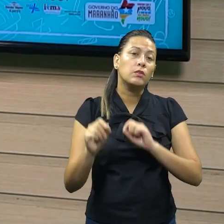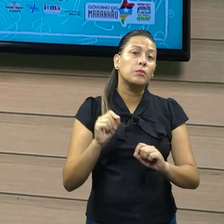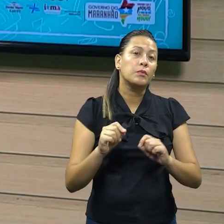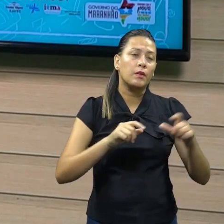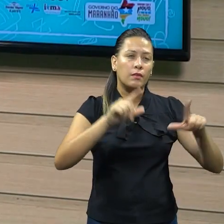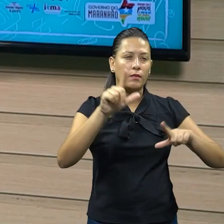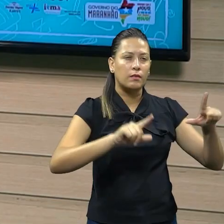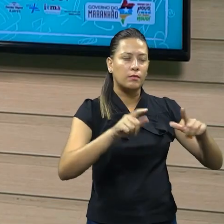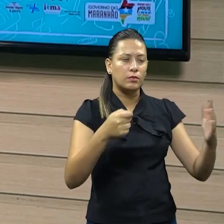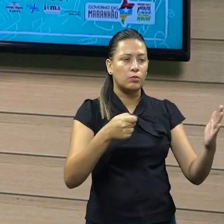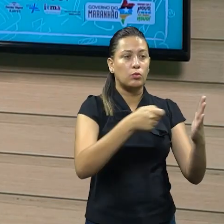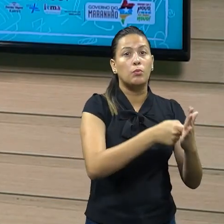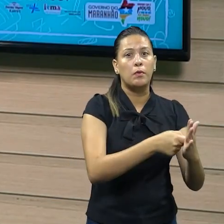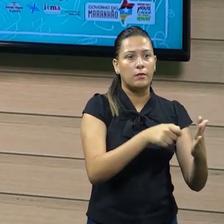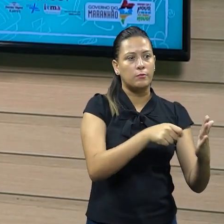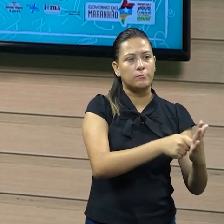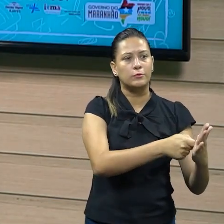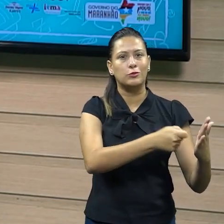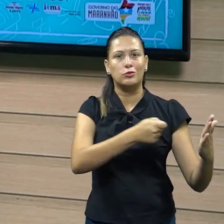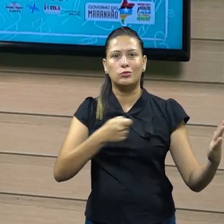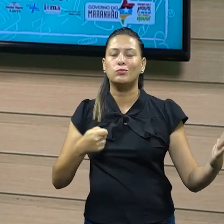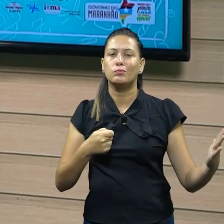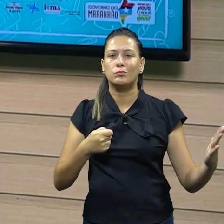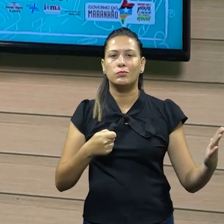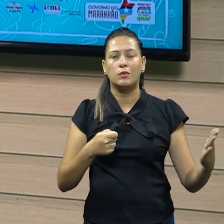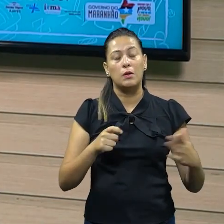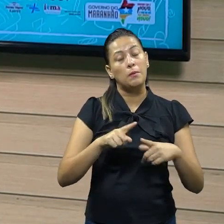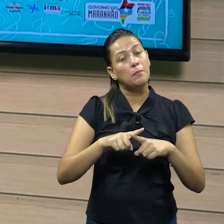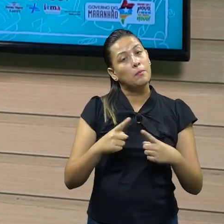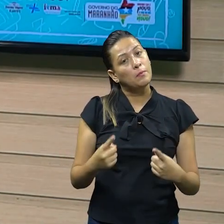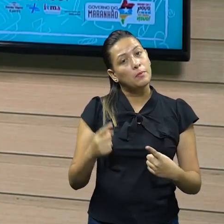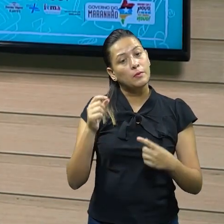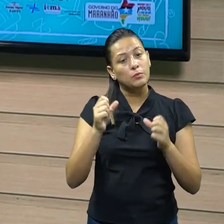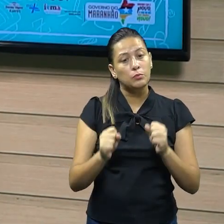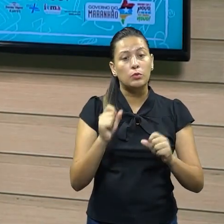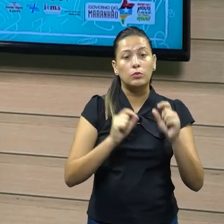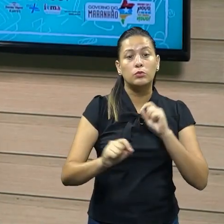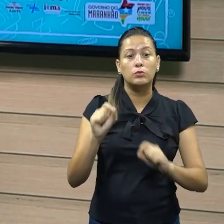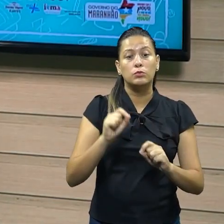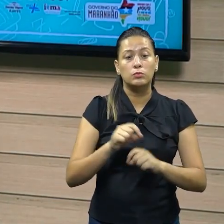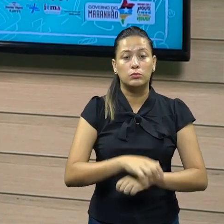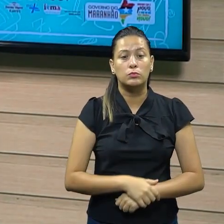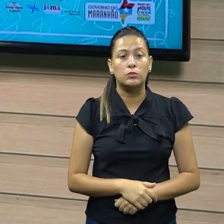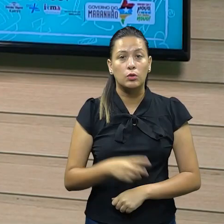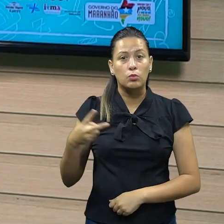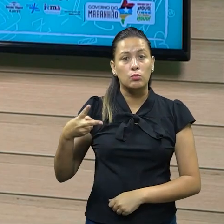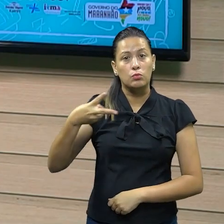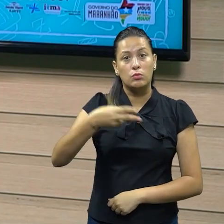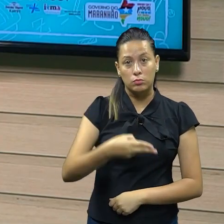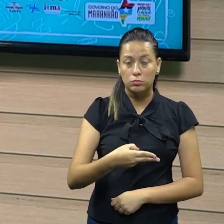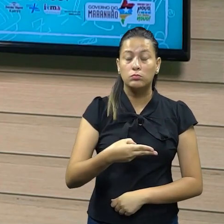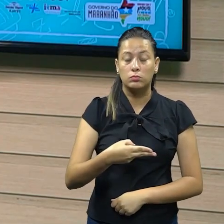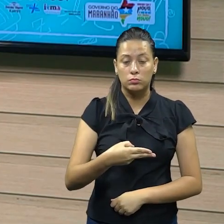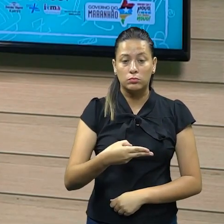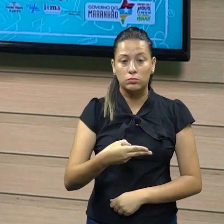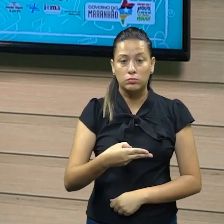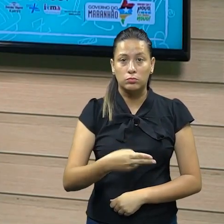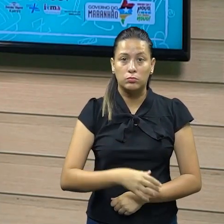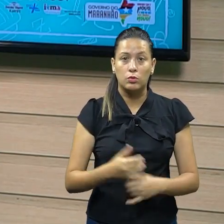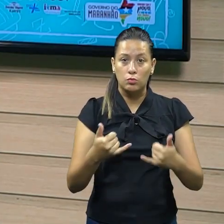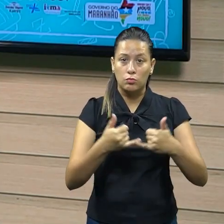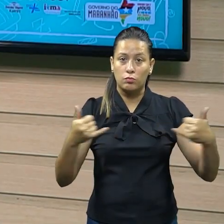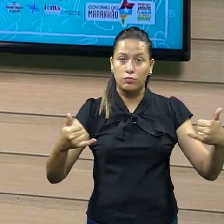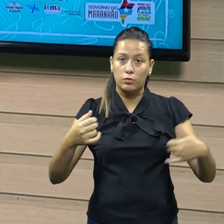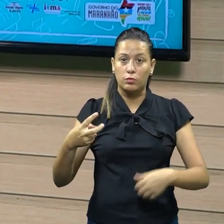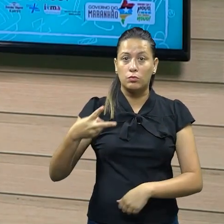tomada. Mas como a gente está falando de espaço de trabalho, você pode fazer isso com um corte. Você pode cortar o